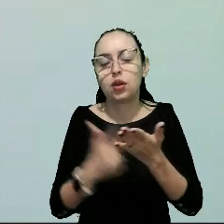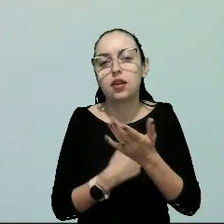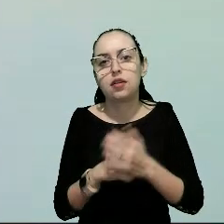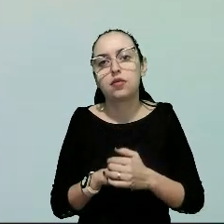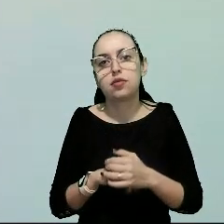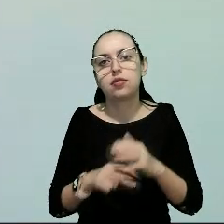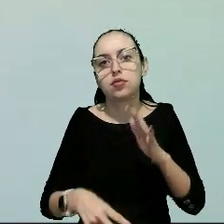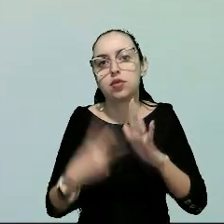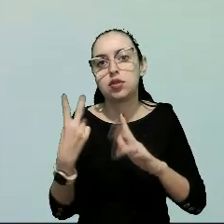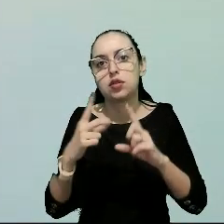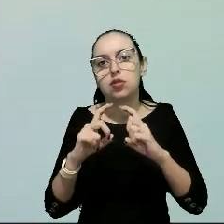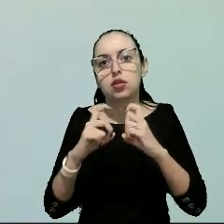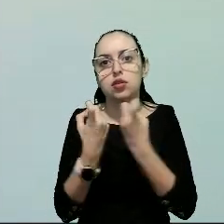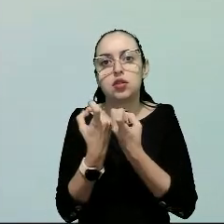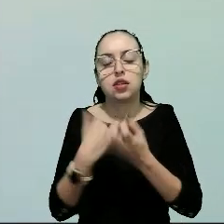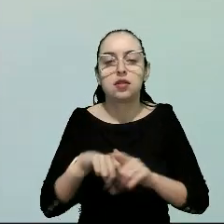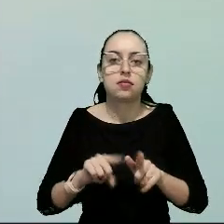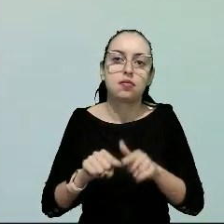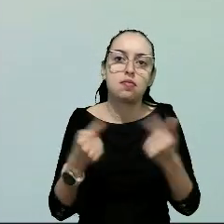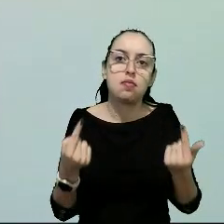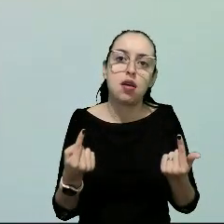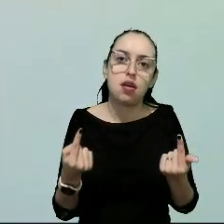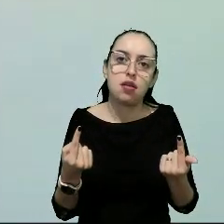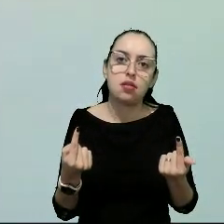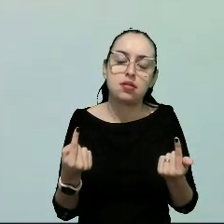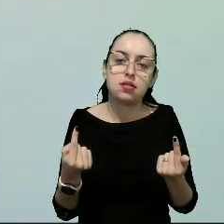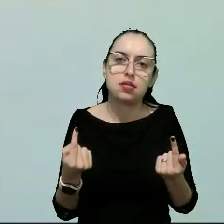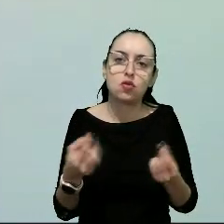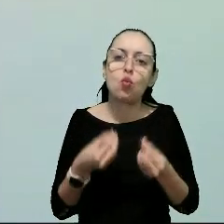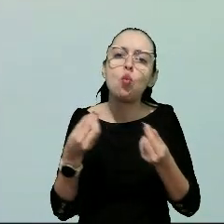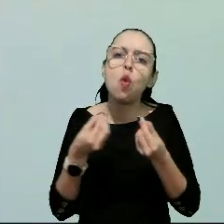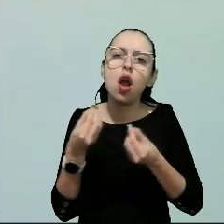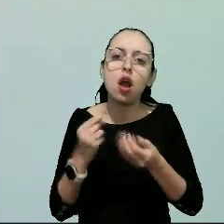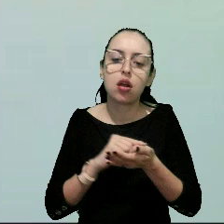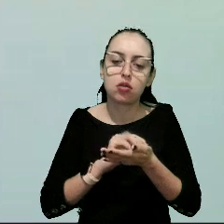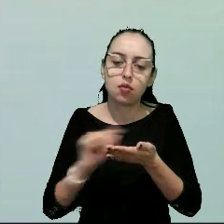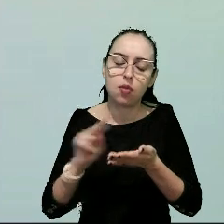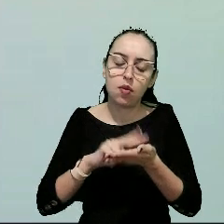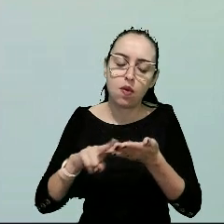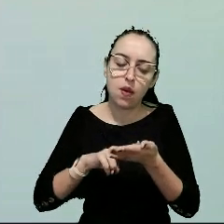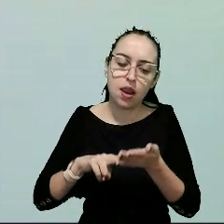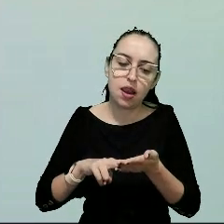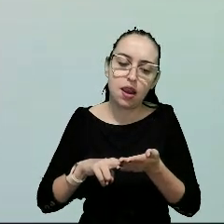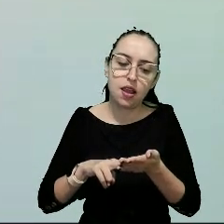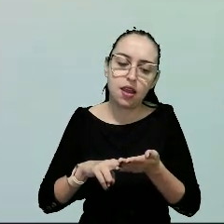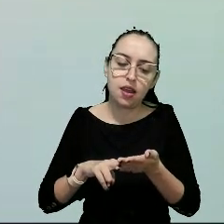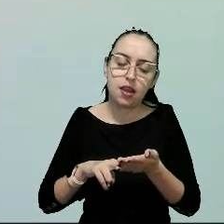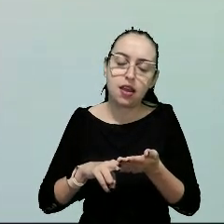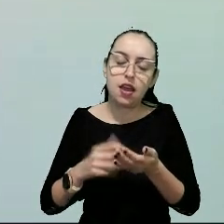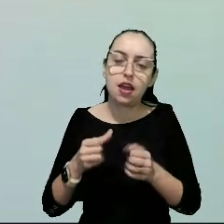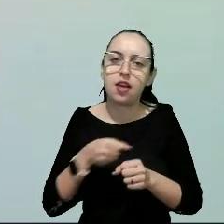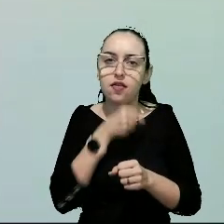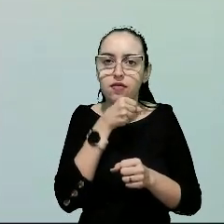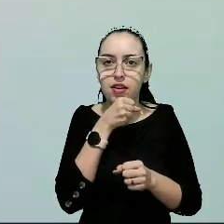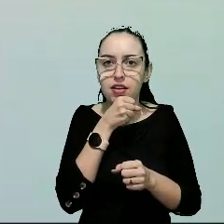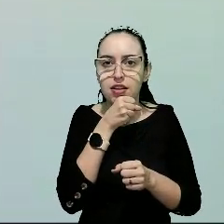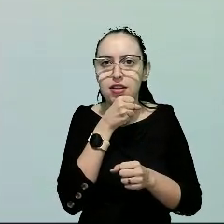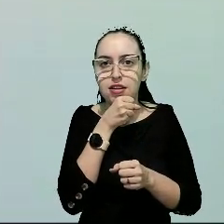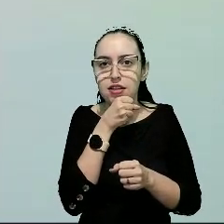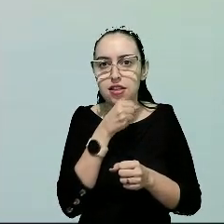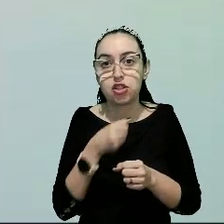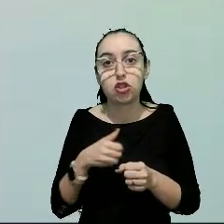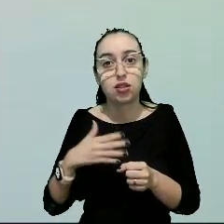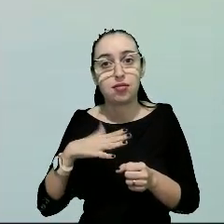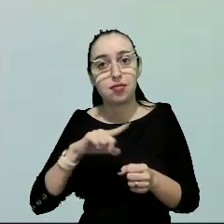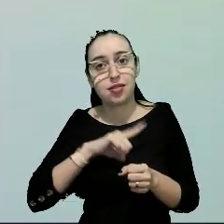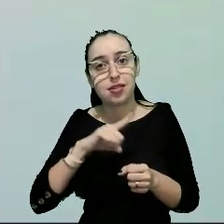que é o Segundo Sexo. Mas, quando eu li A Velhice, eu tinha 20 anos. Eu